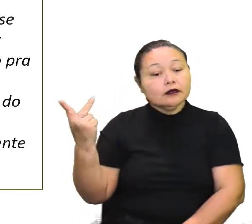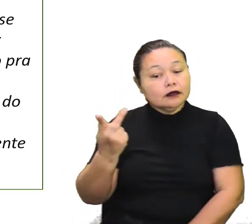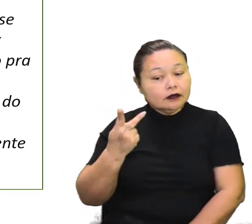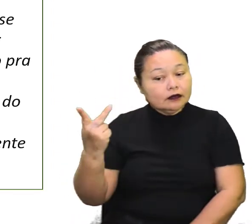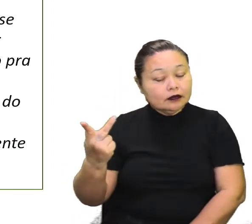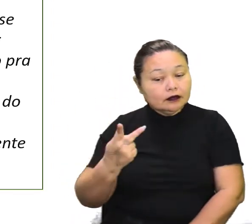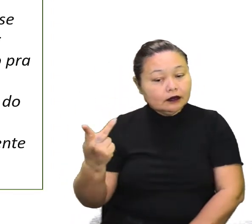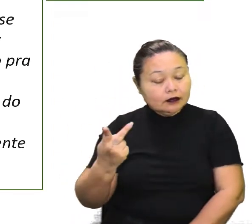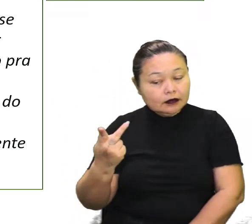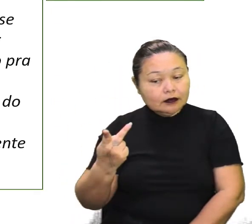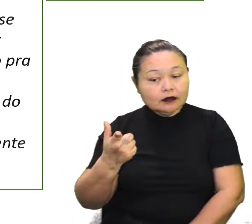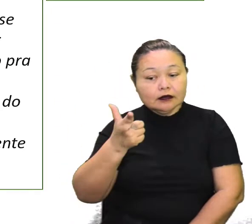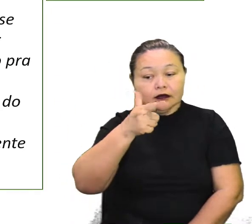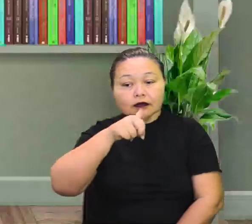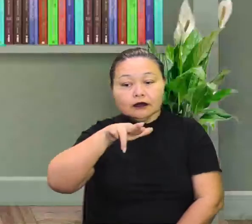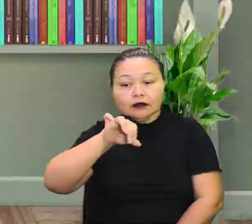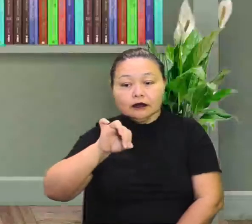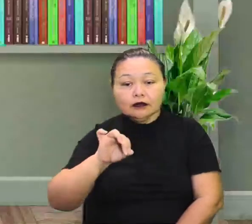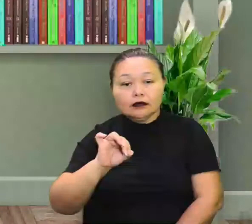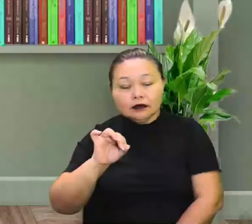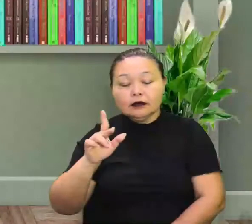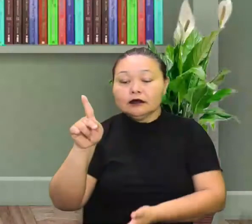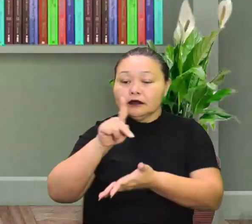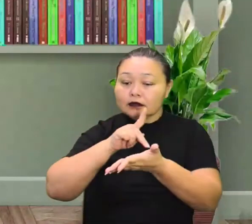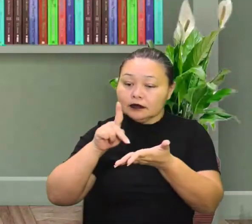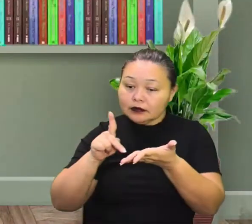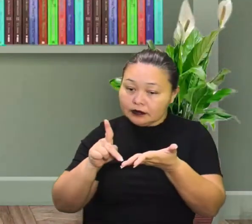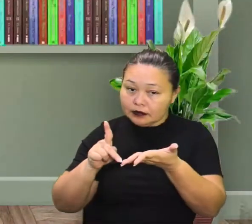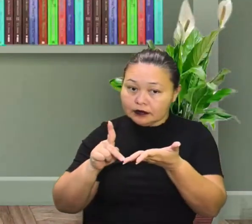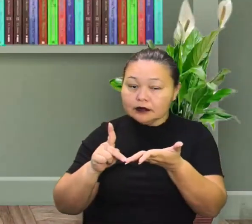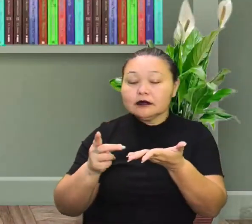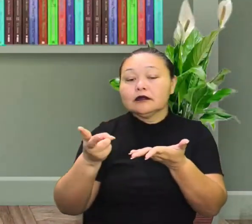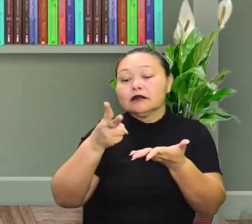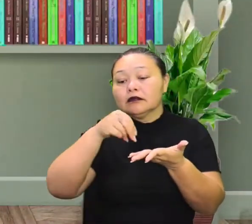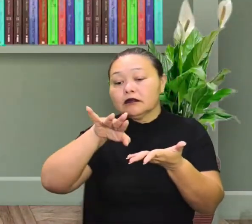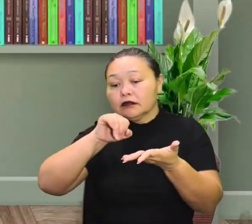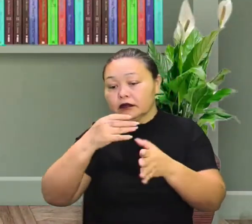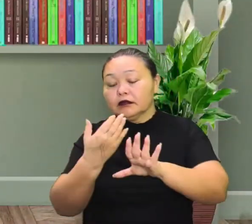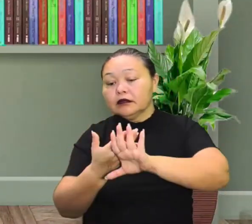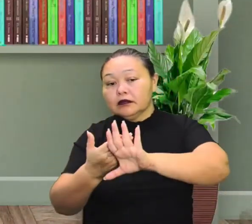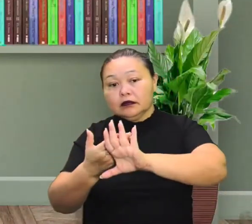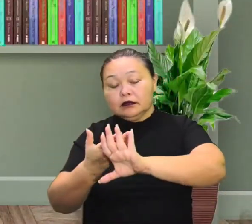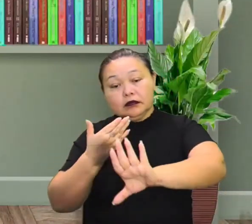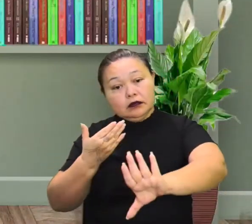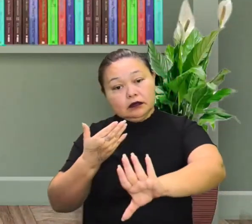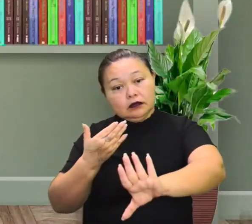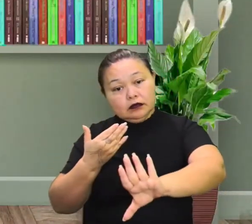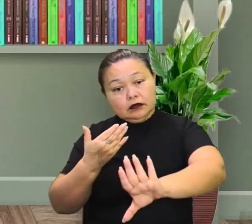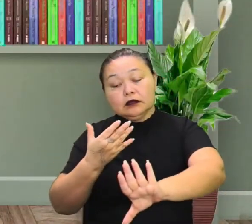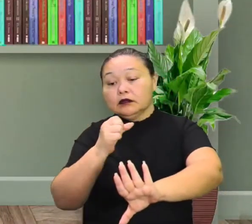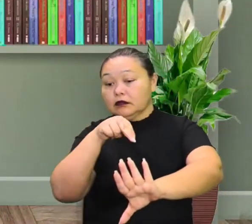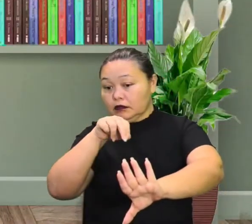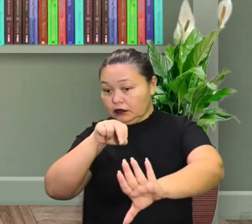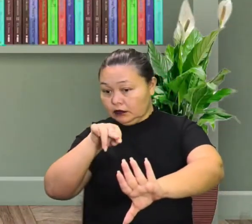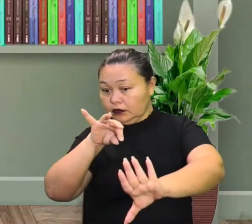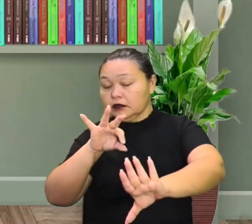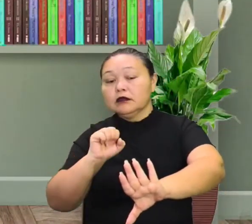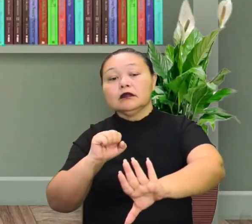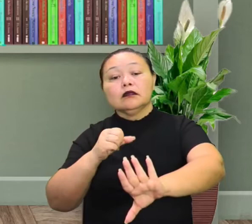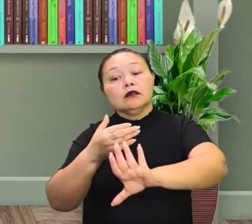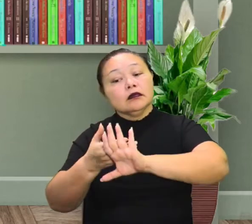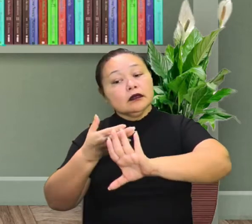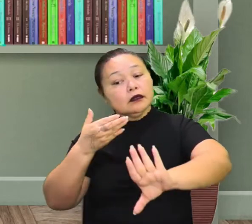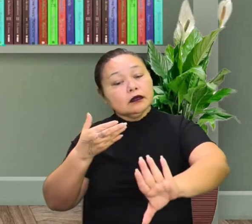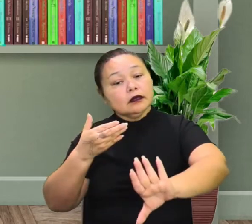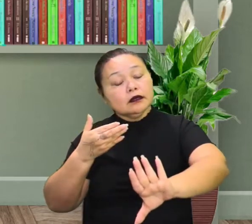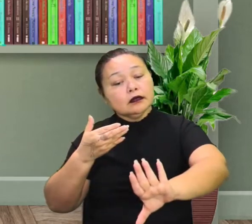dois textos líricos, na poesia de Vinícius, o Vinícius de separação, você vê que aí o soneto de separação,